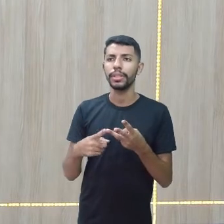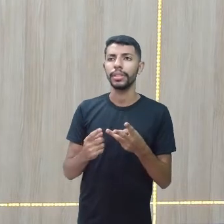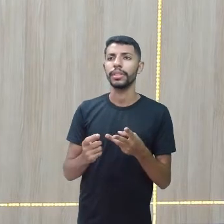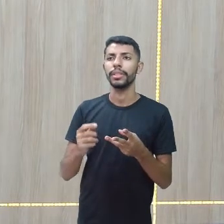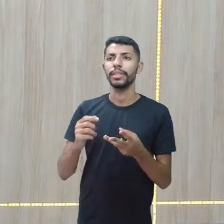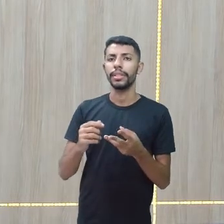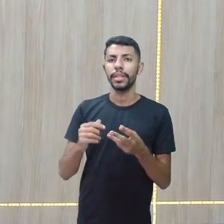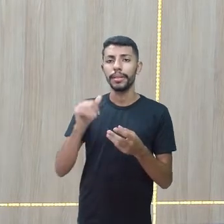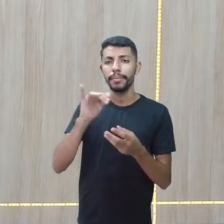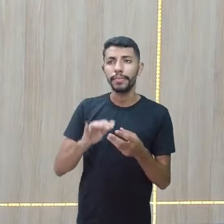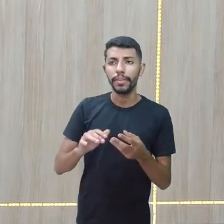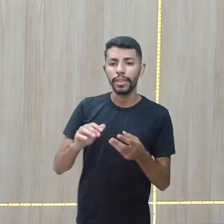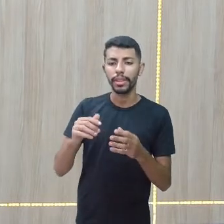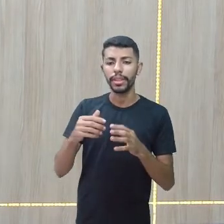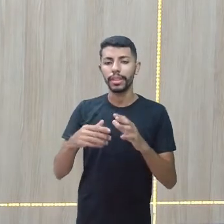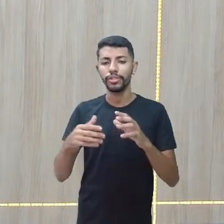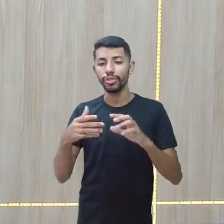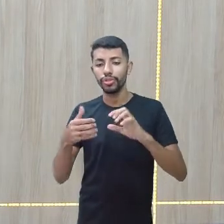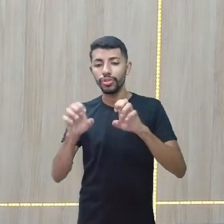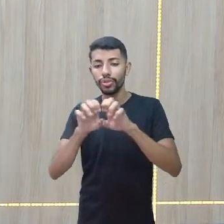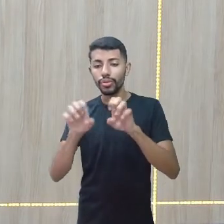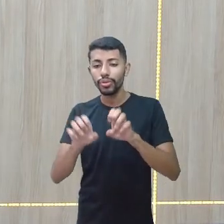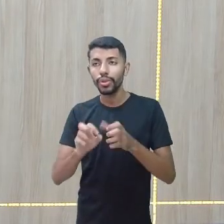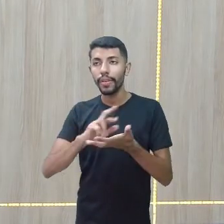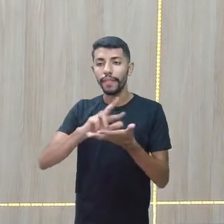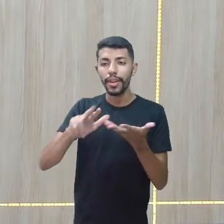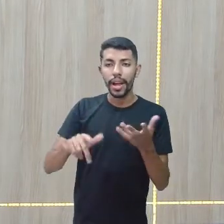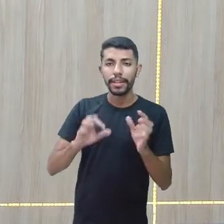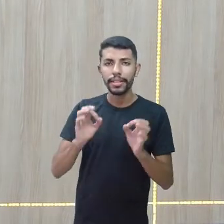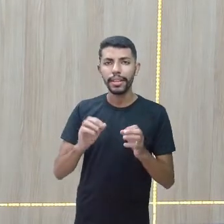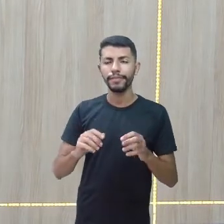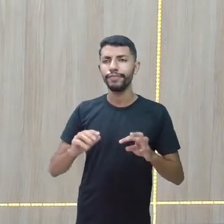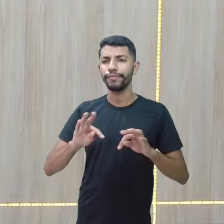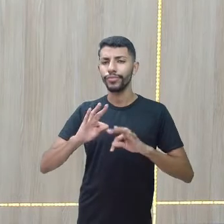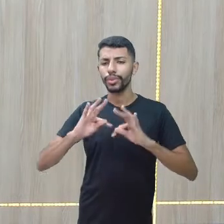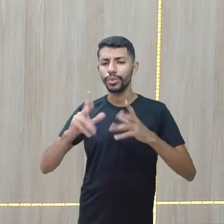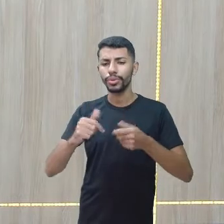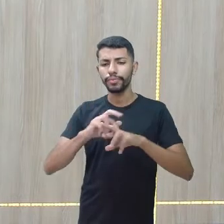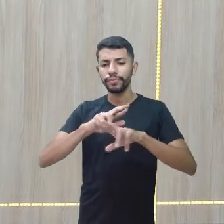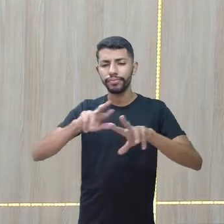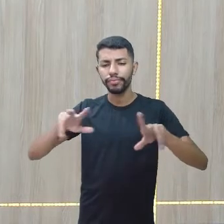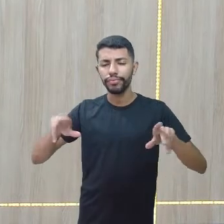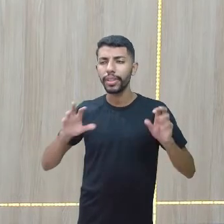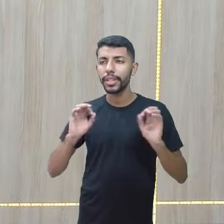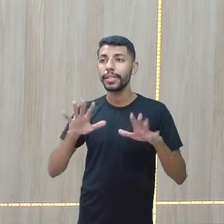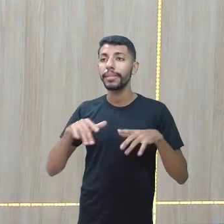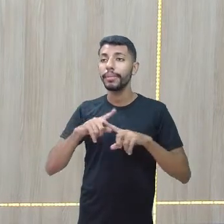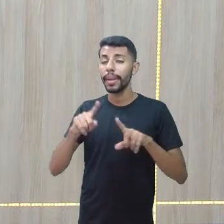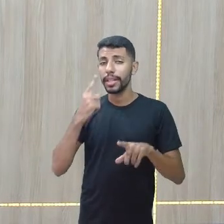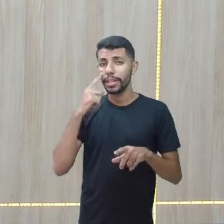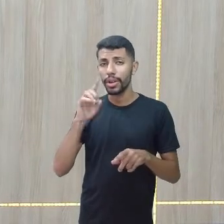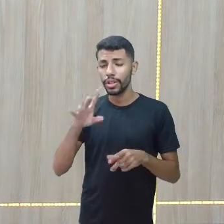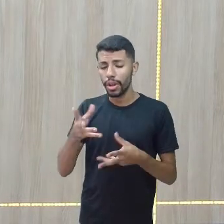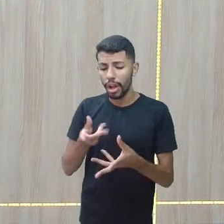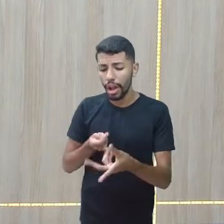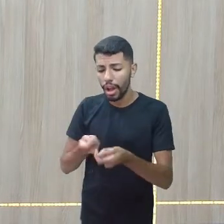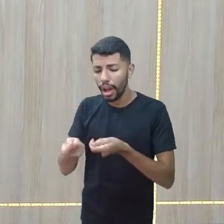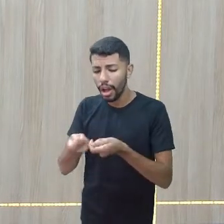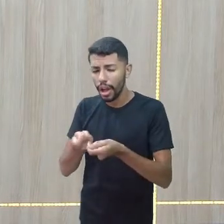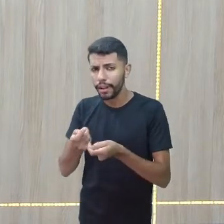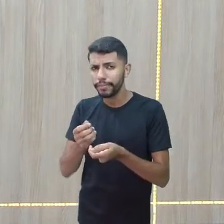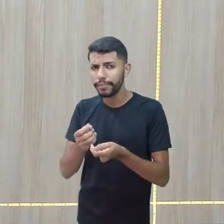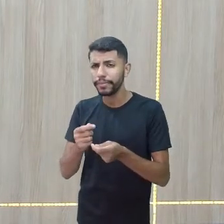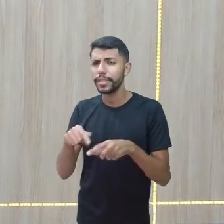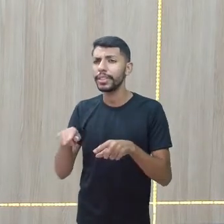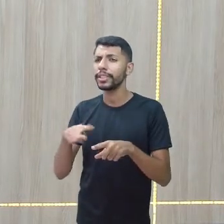exploração de maneiras das mais variadas. Mas, além do manuseio, a gente também pode, a partir